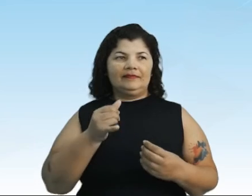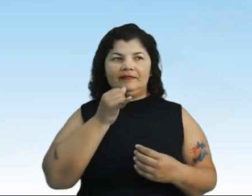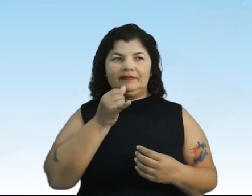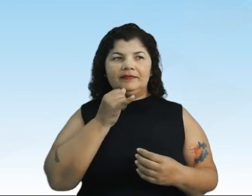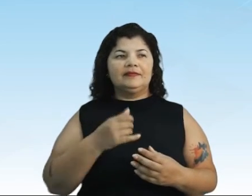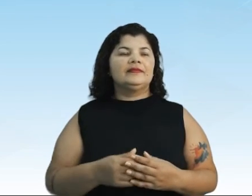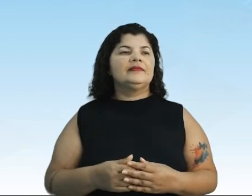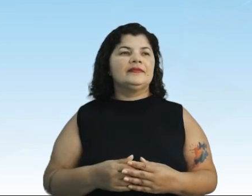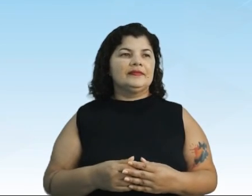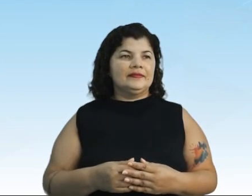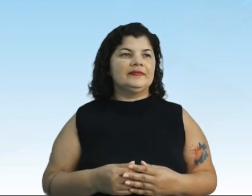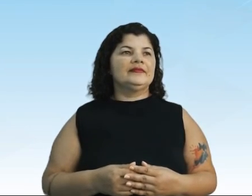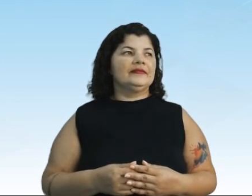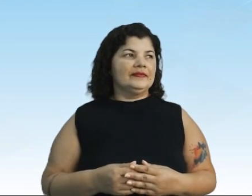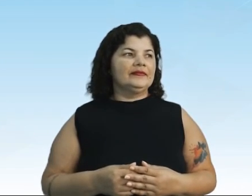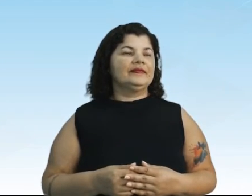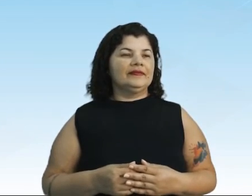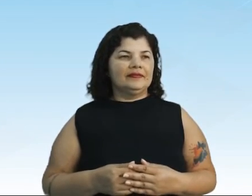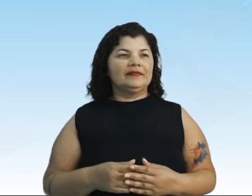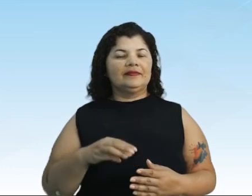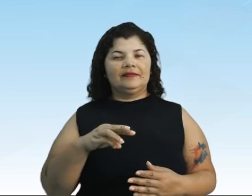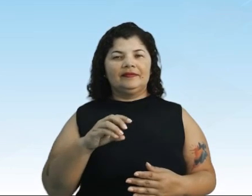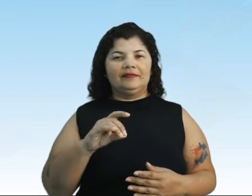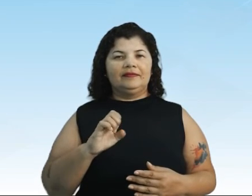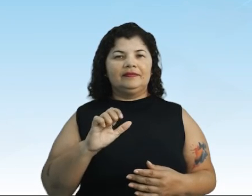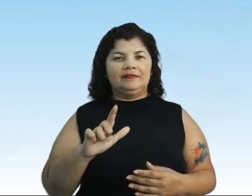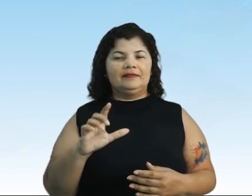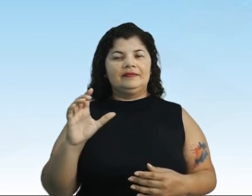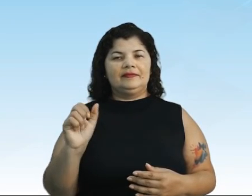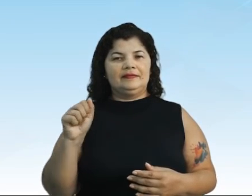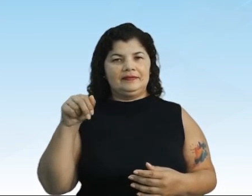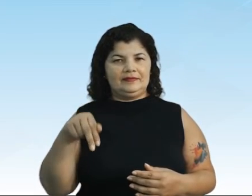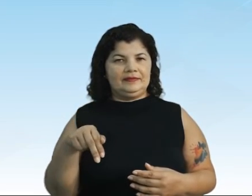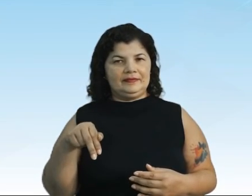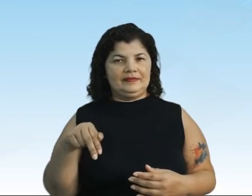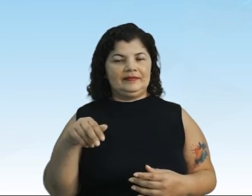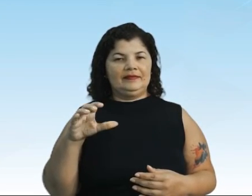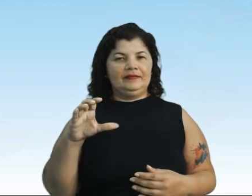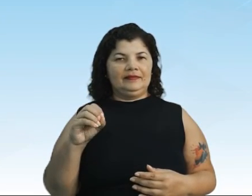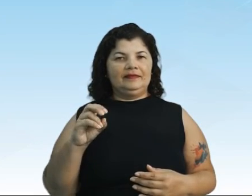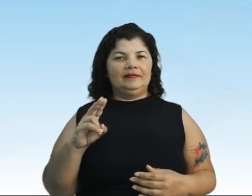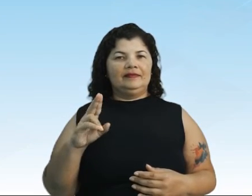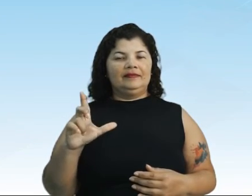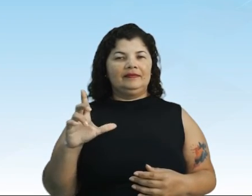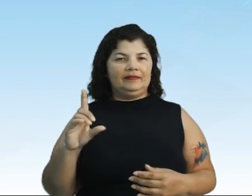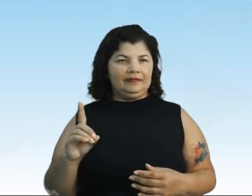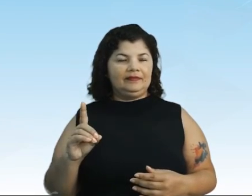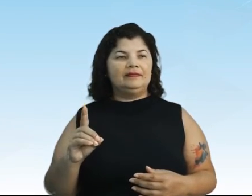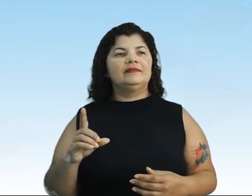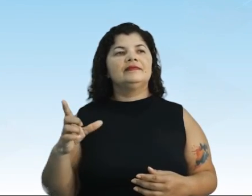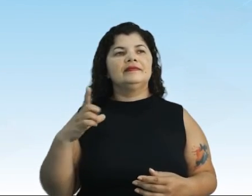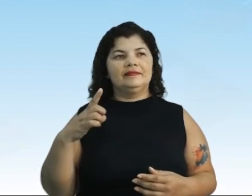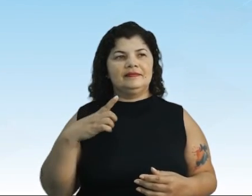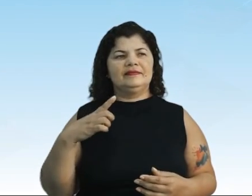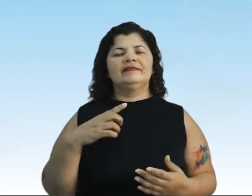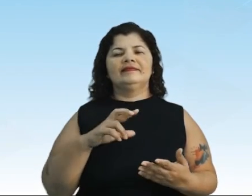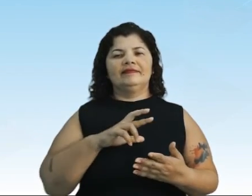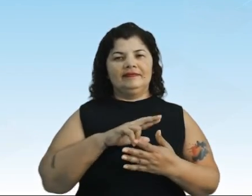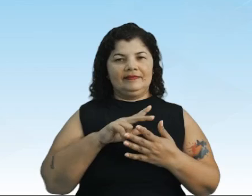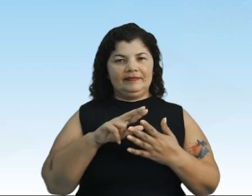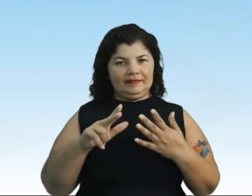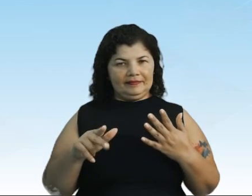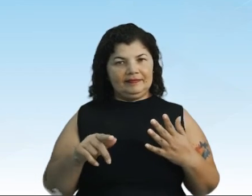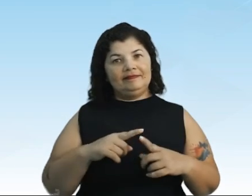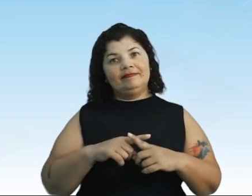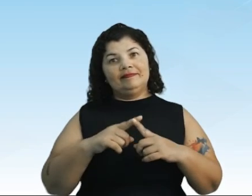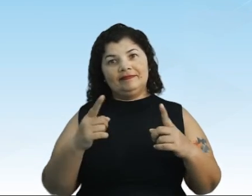Então, perceba que o modal can, could, can, nesse sentido, tem vários, tá, minha gente? Mas o